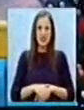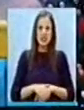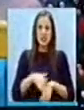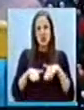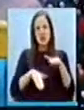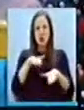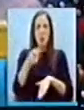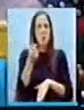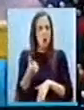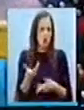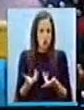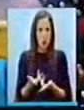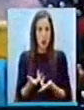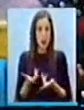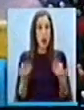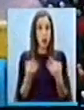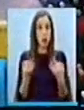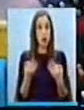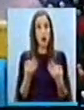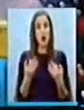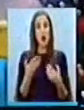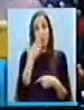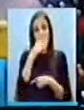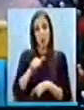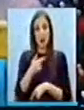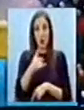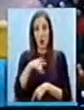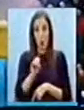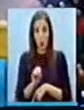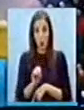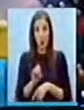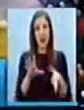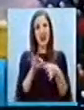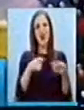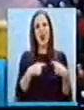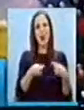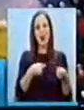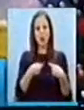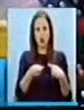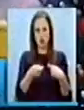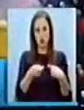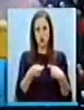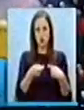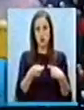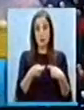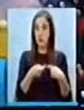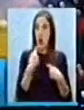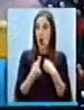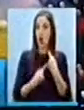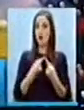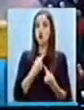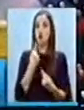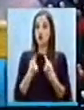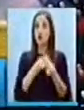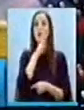nível mundial, porque Quioto, por exemplo, foi sobretudo virado para o comércio de emissões. Isto é, alguns países de facto